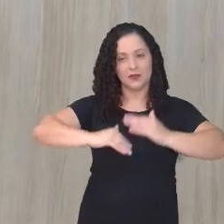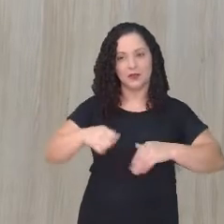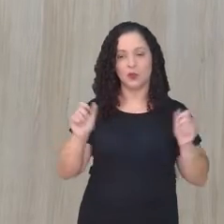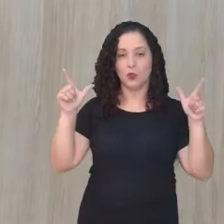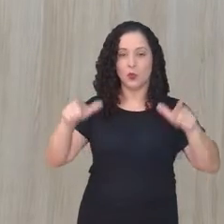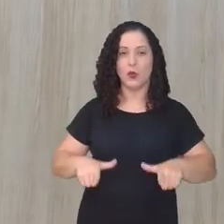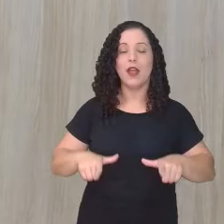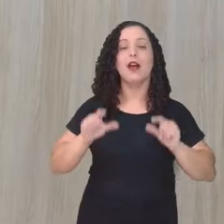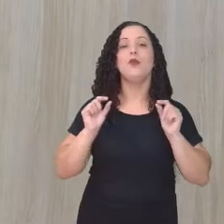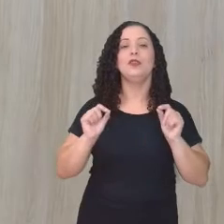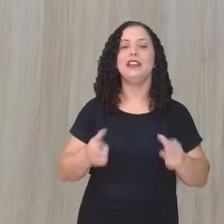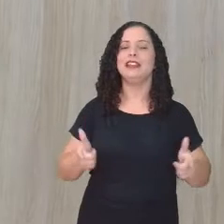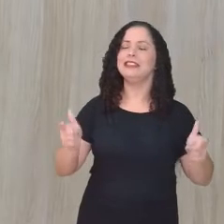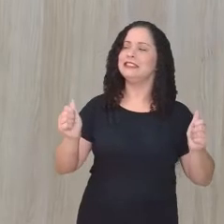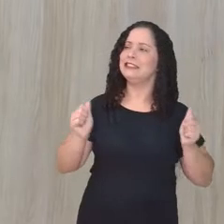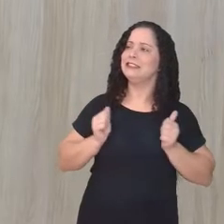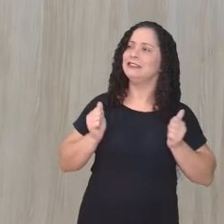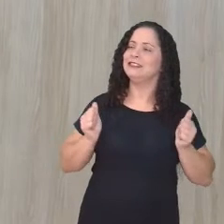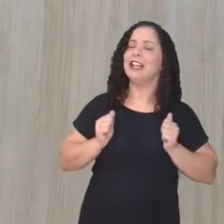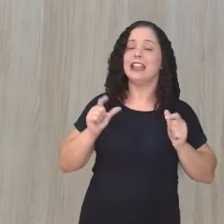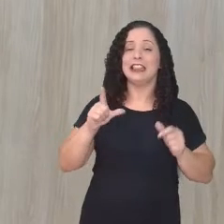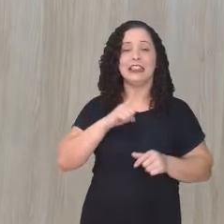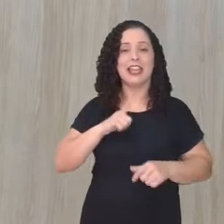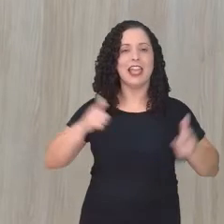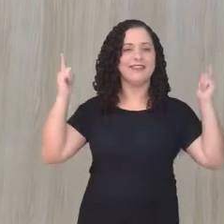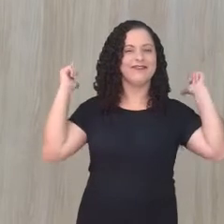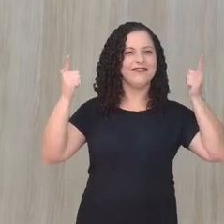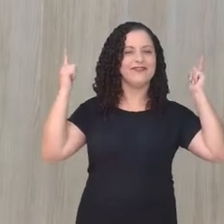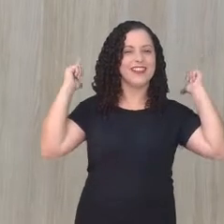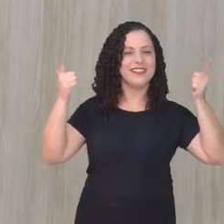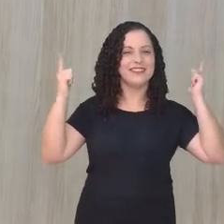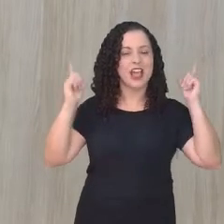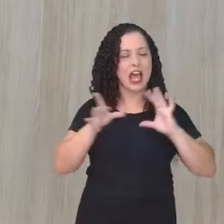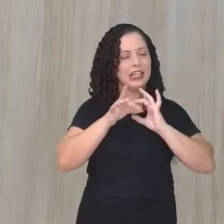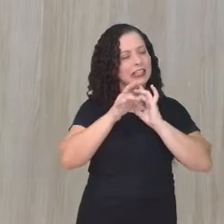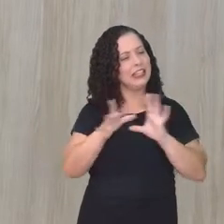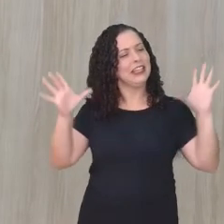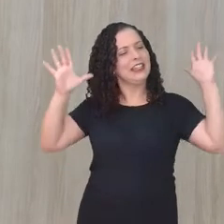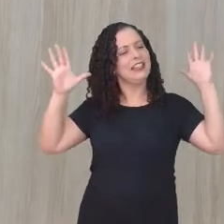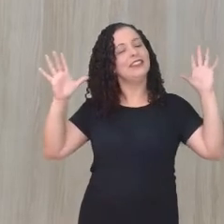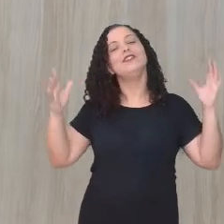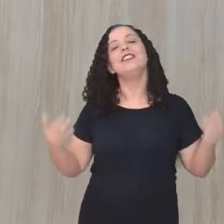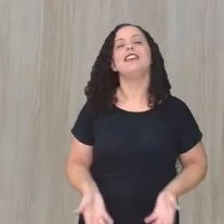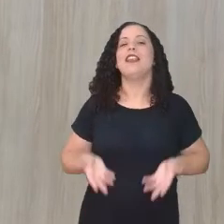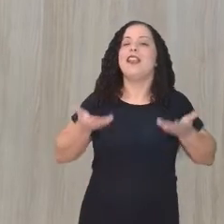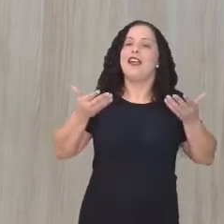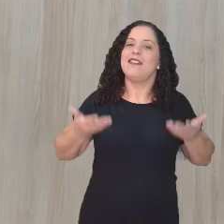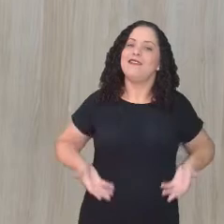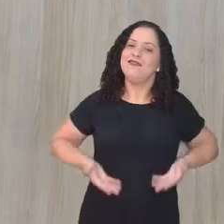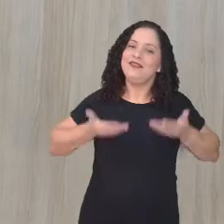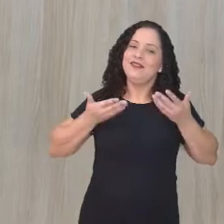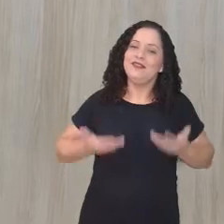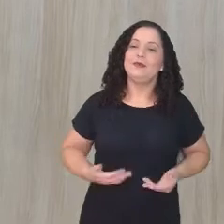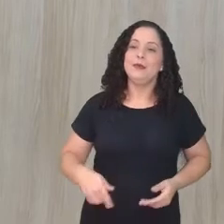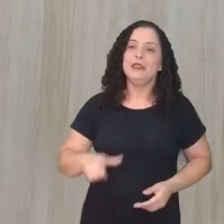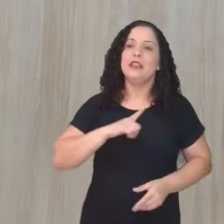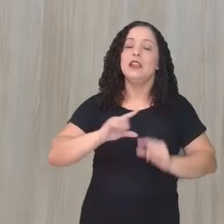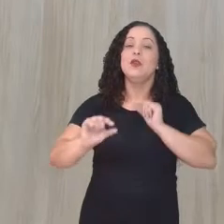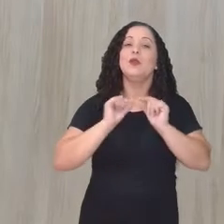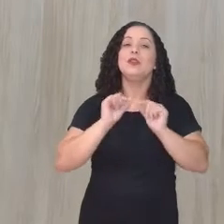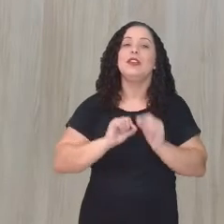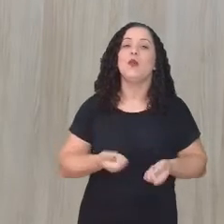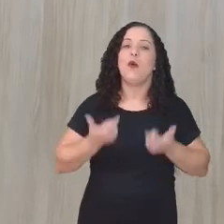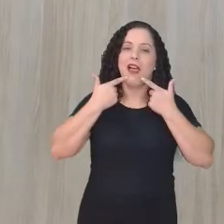totalmente descontraído, tranquilo, não é? Eles estão à vontade. Por quê? Existe uma linguagem